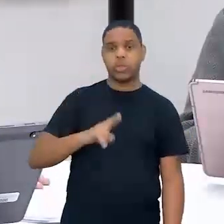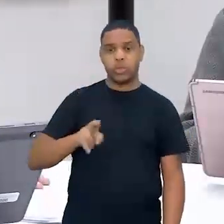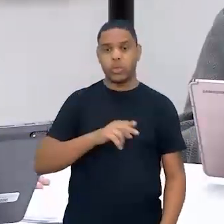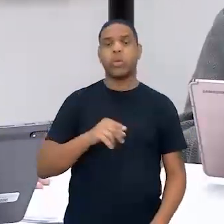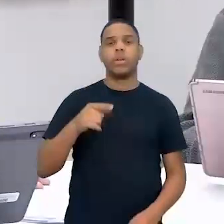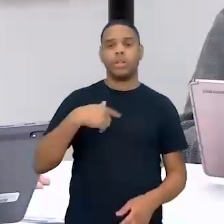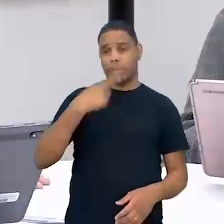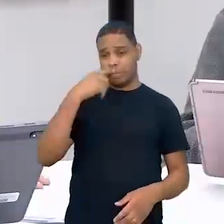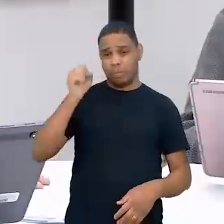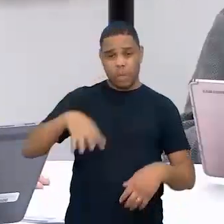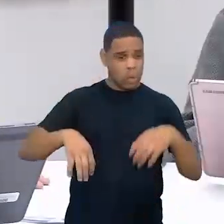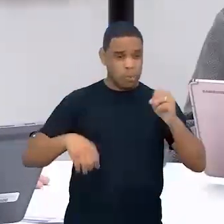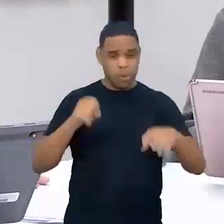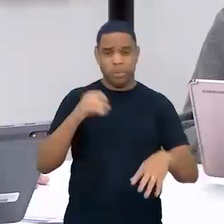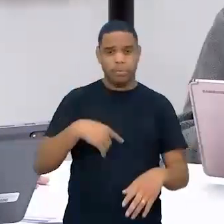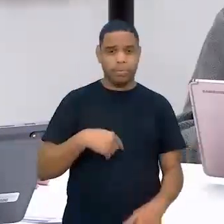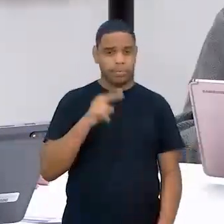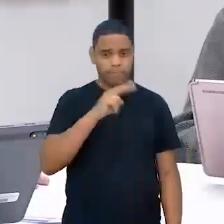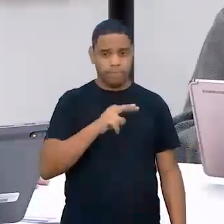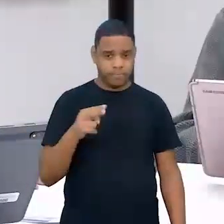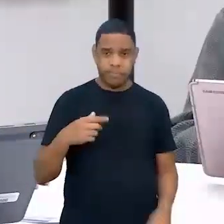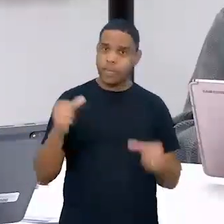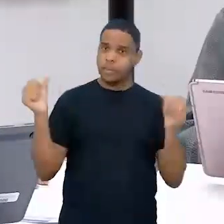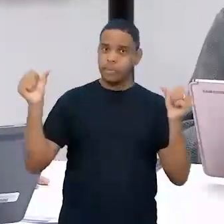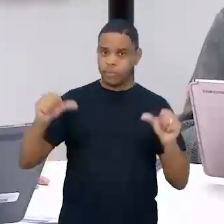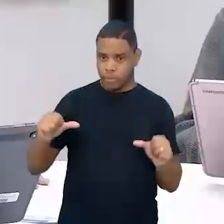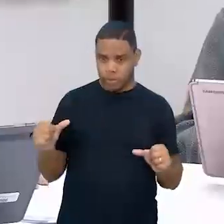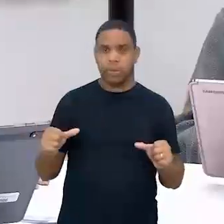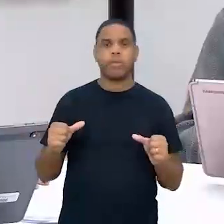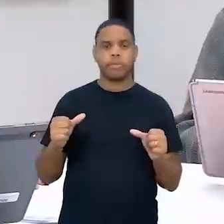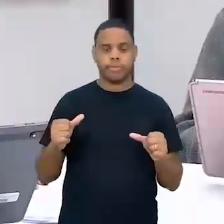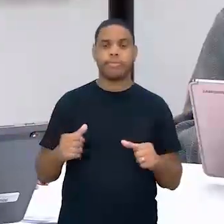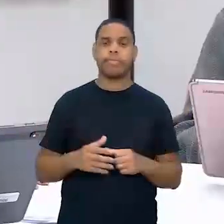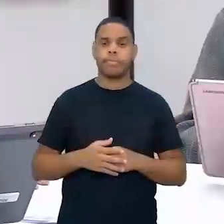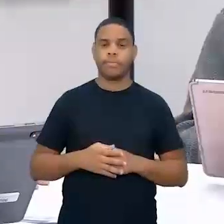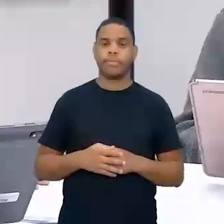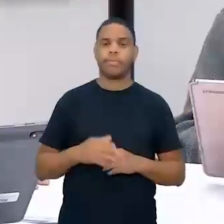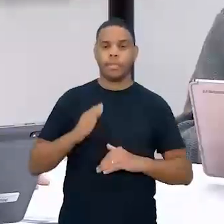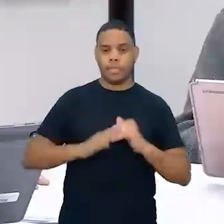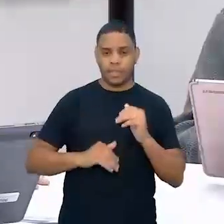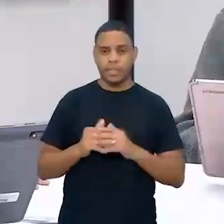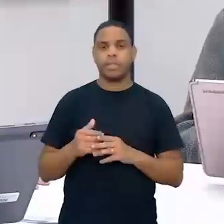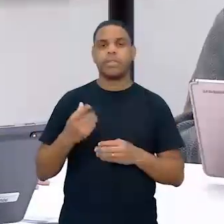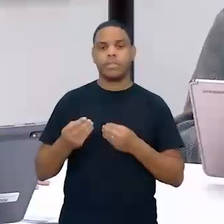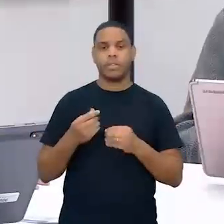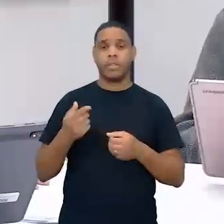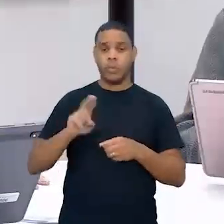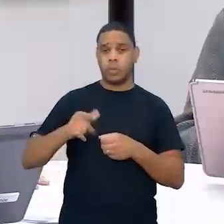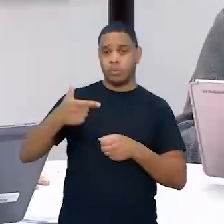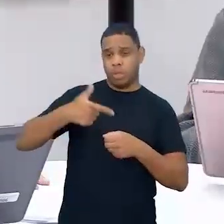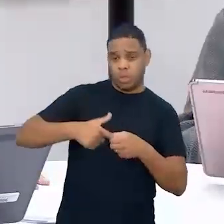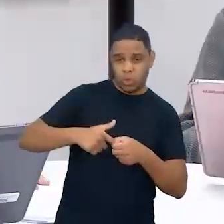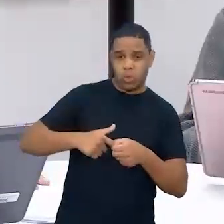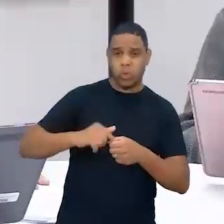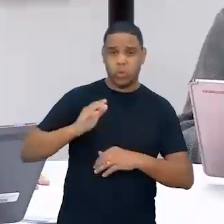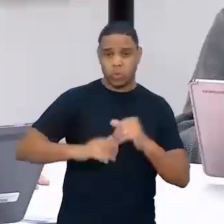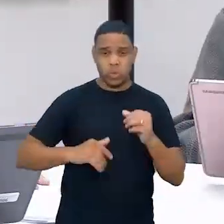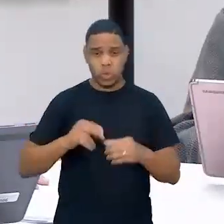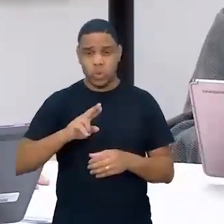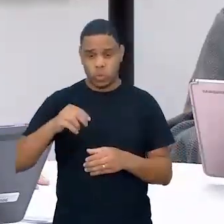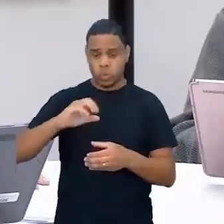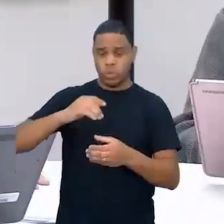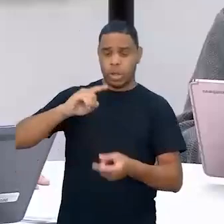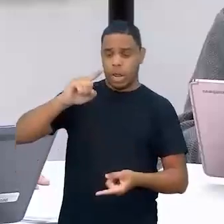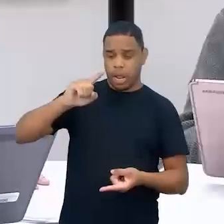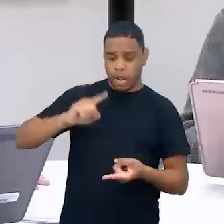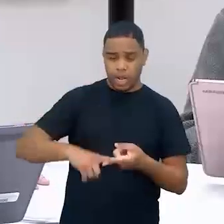único, né, que são os que causam maior dano, né, porque você produz aquilo a partir do petróleo, usa uma vez e joga fora, e aquilo